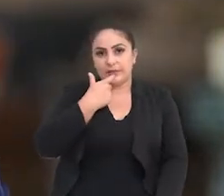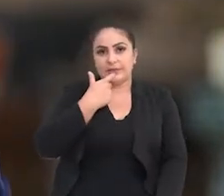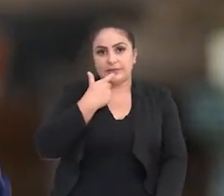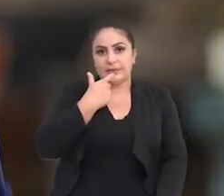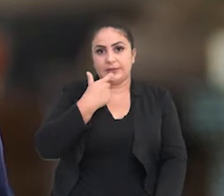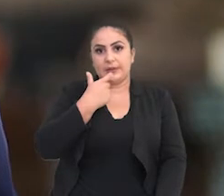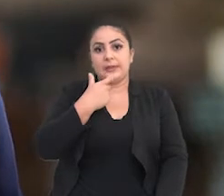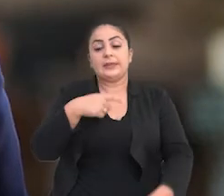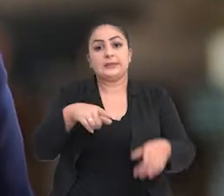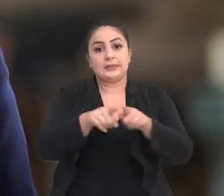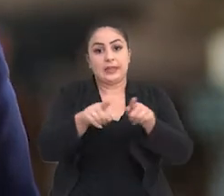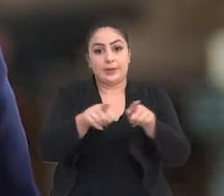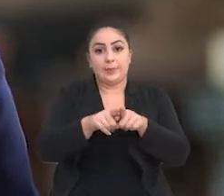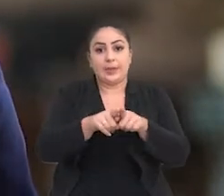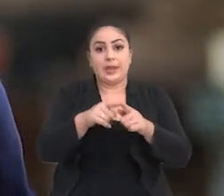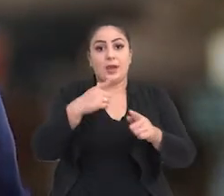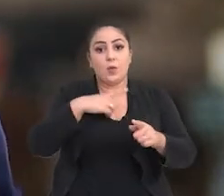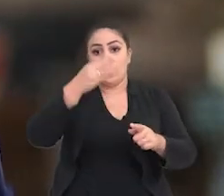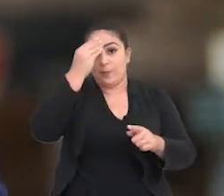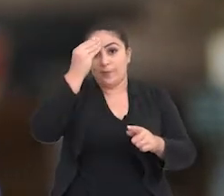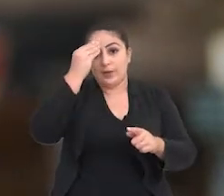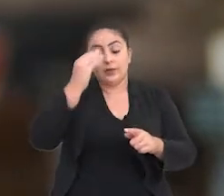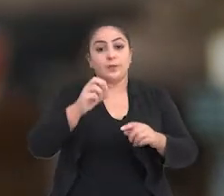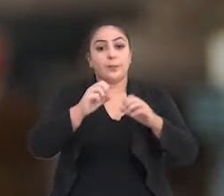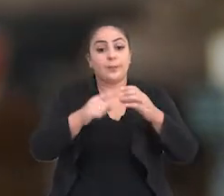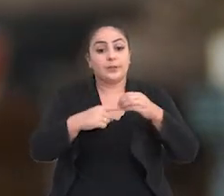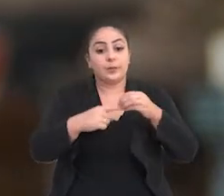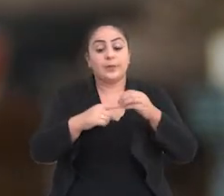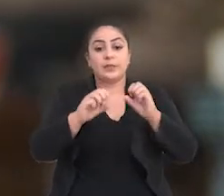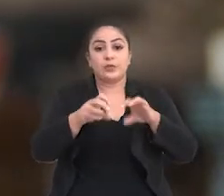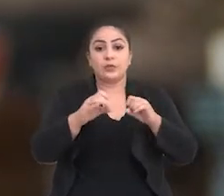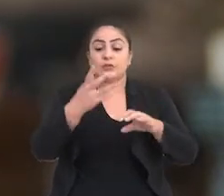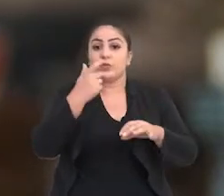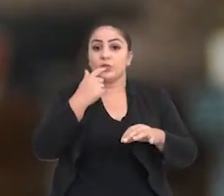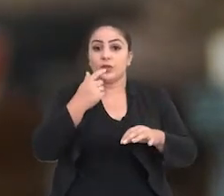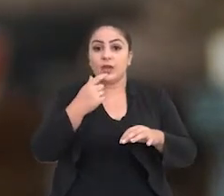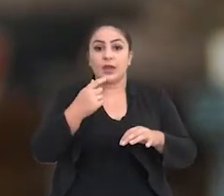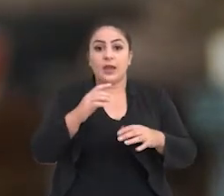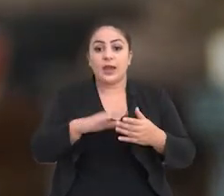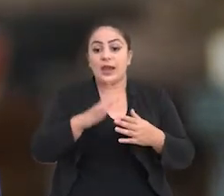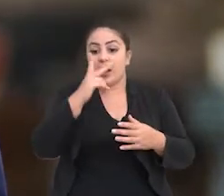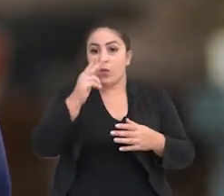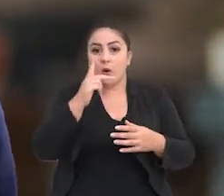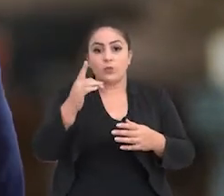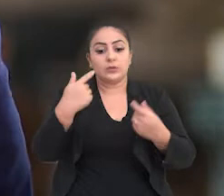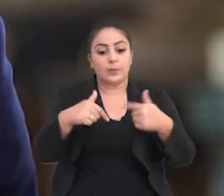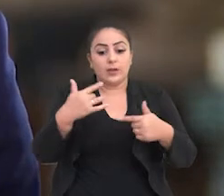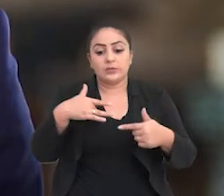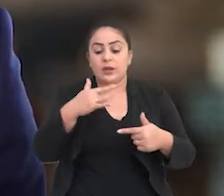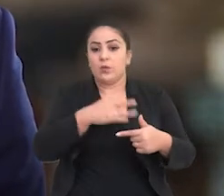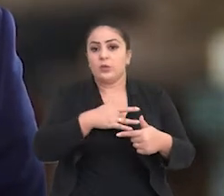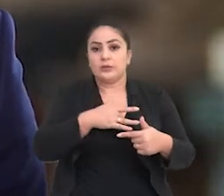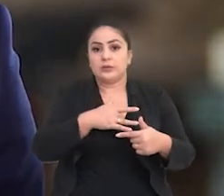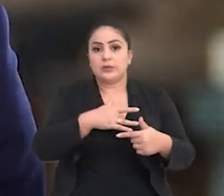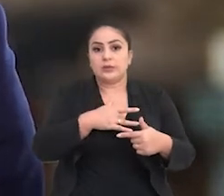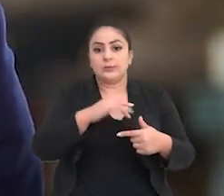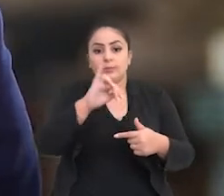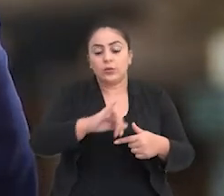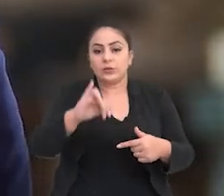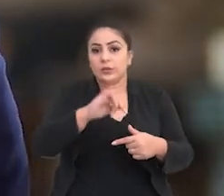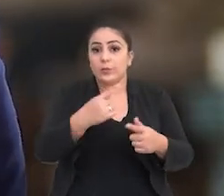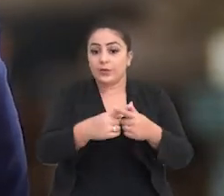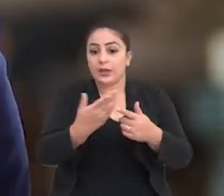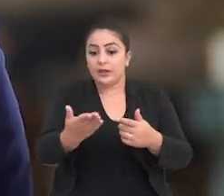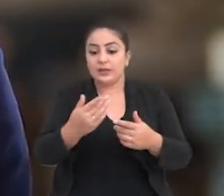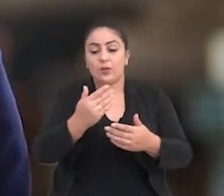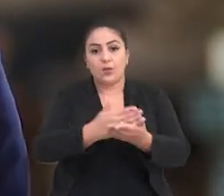crianças. Inclusive, eu entendo que, especialmente a educação infantil, é quase que um serviço de saúde também, essencial,